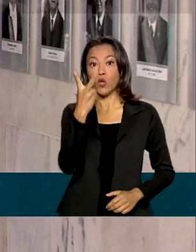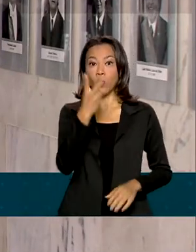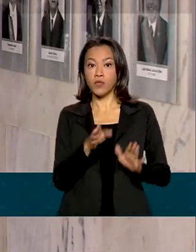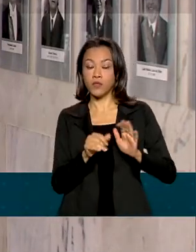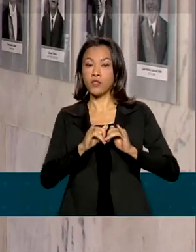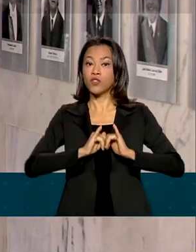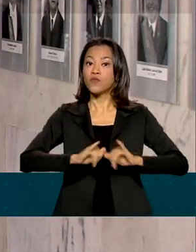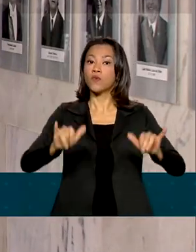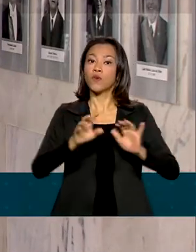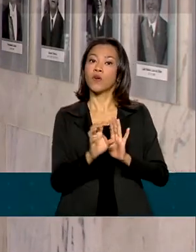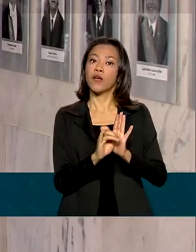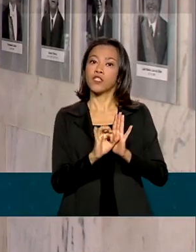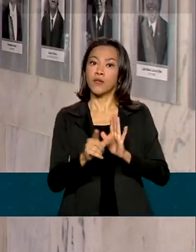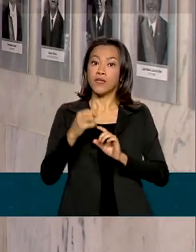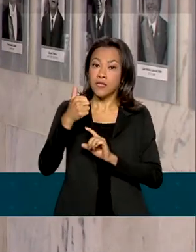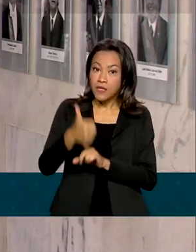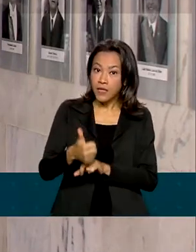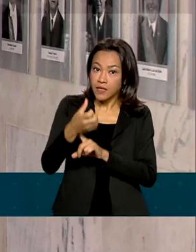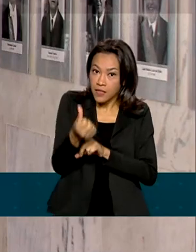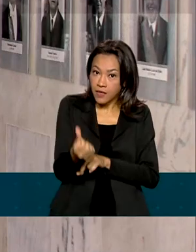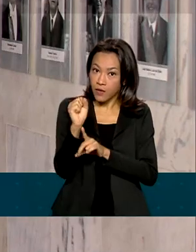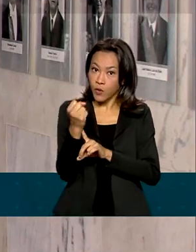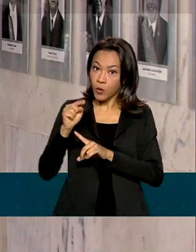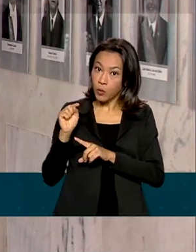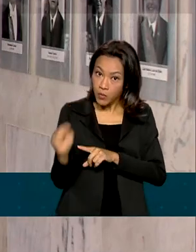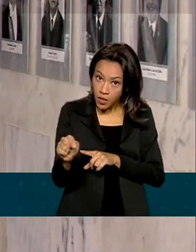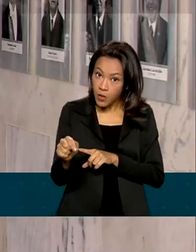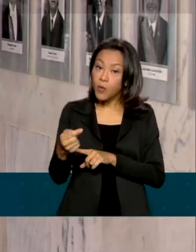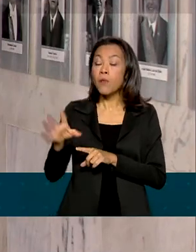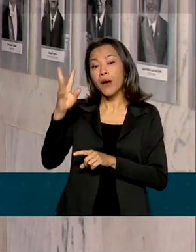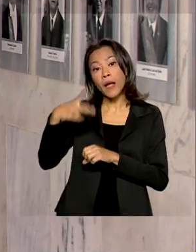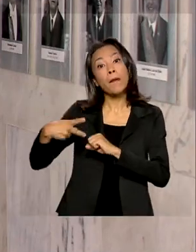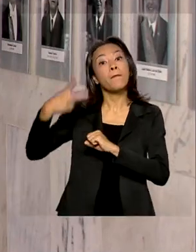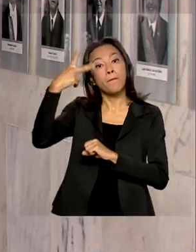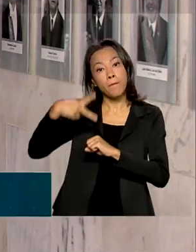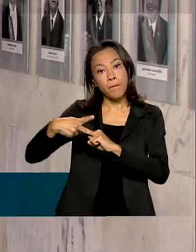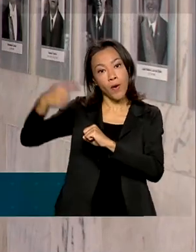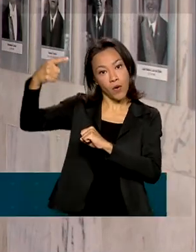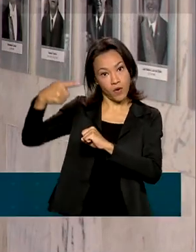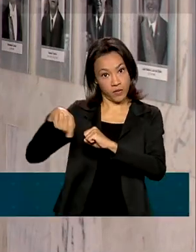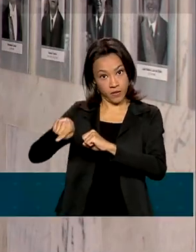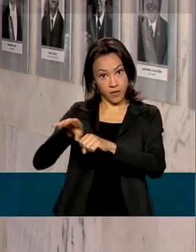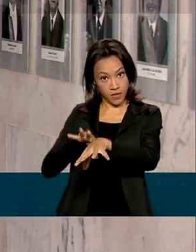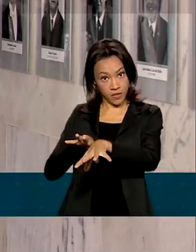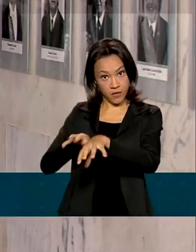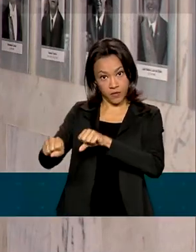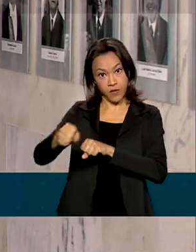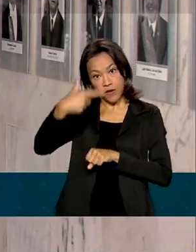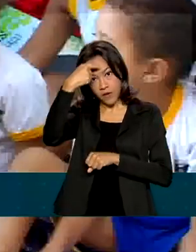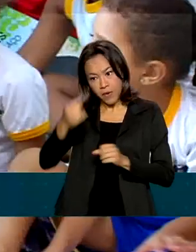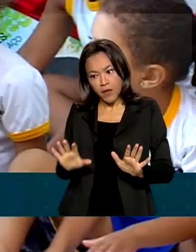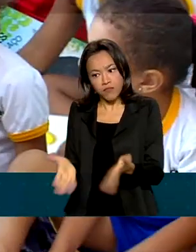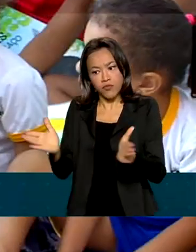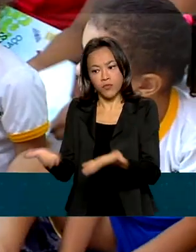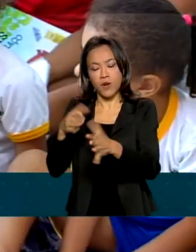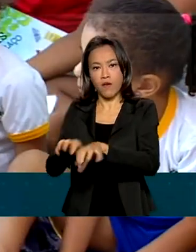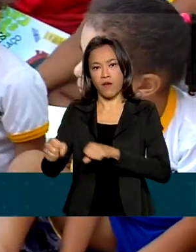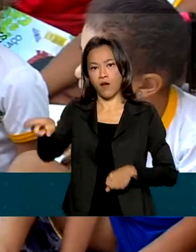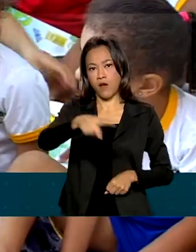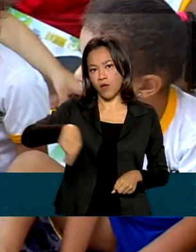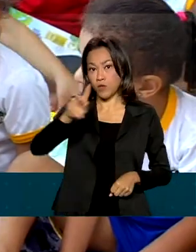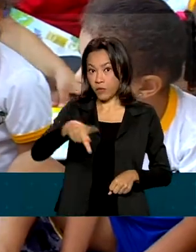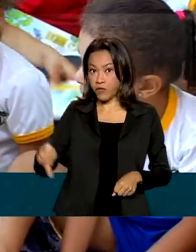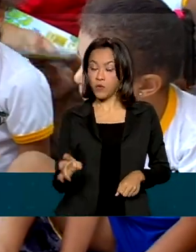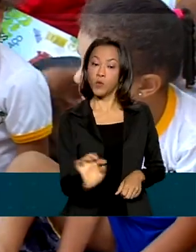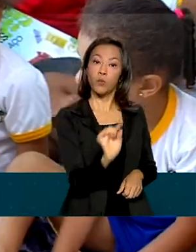São 168 mil vagas para graduação e pós-graduação, para aperfeiçoar a formação dos professores. O primeiro